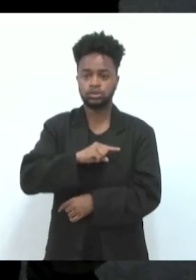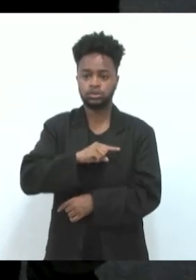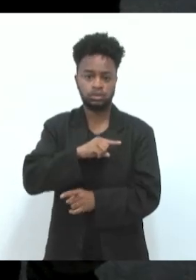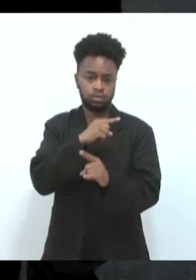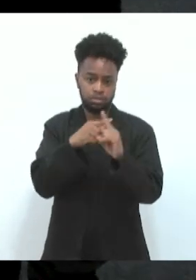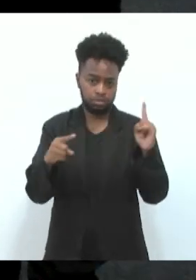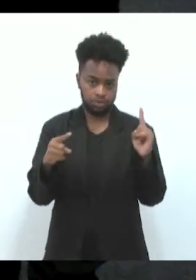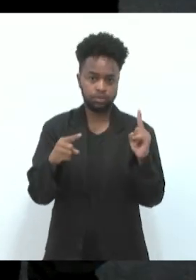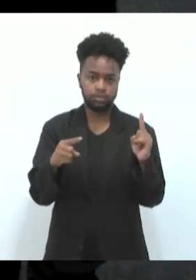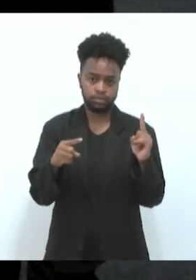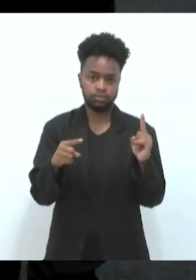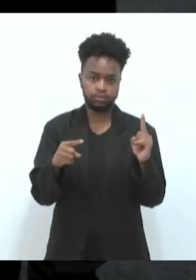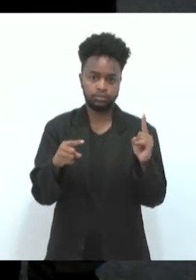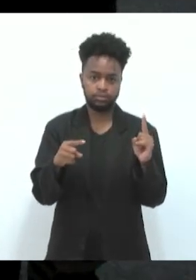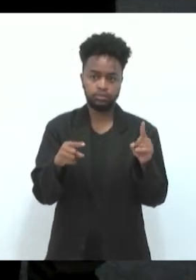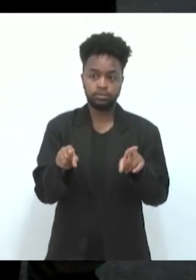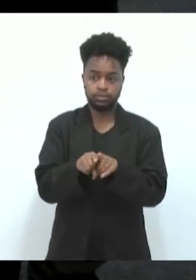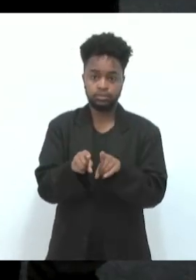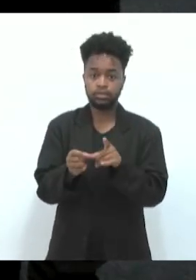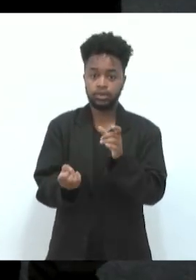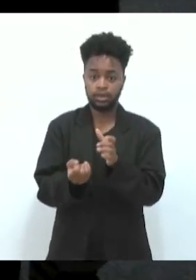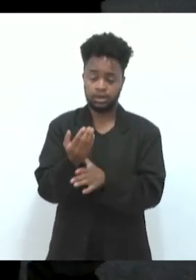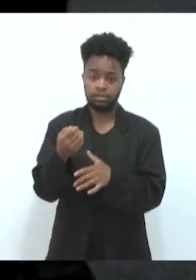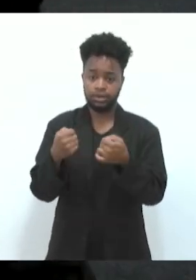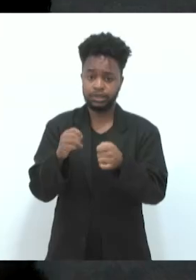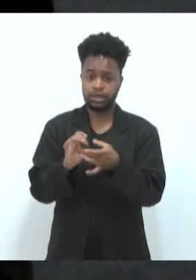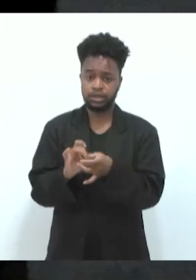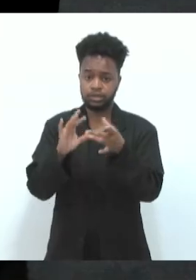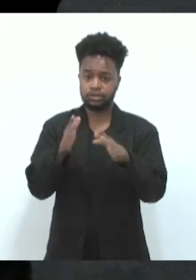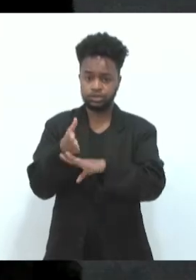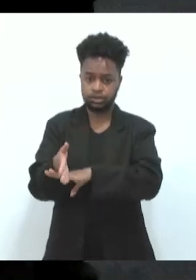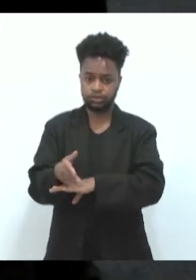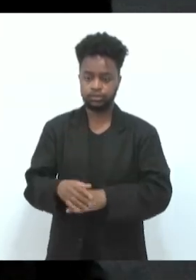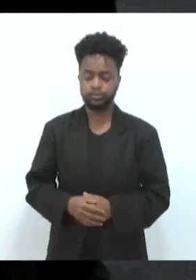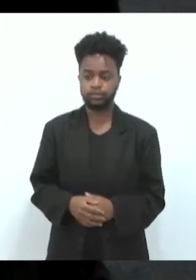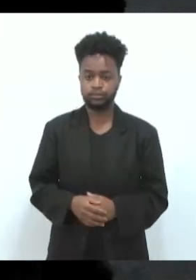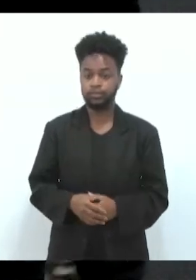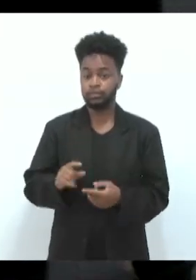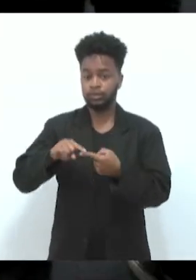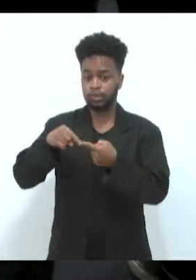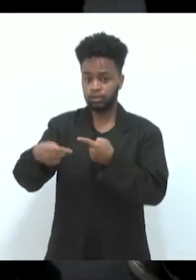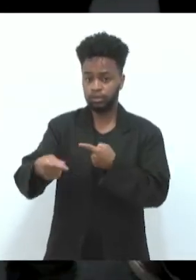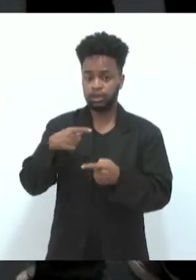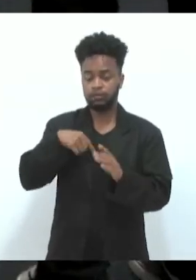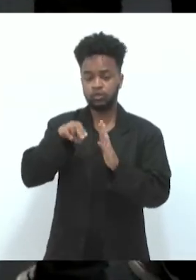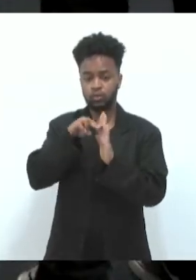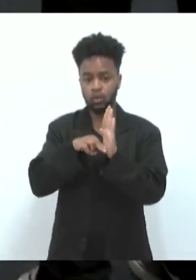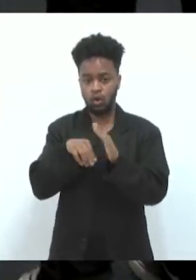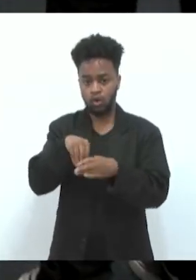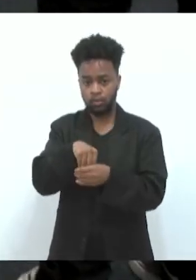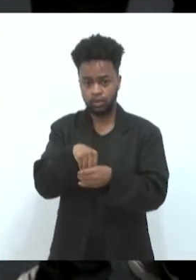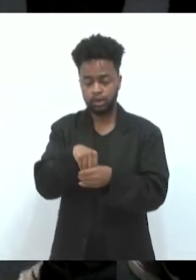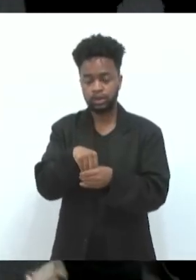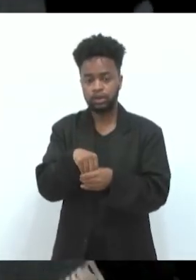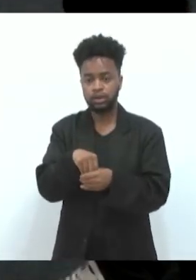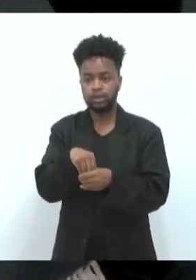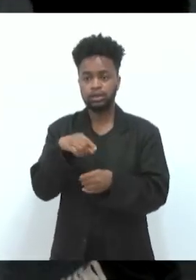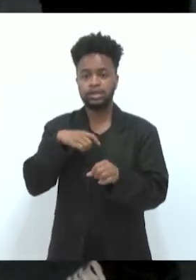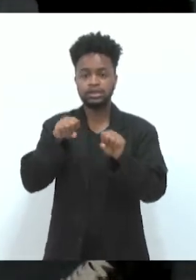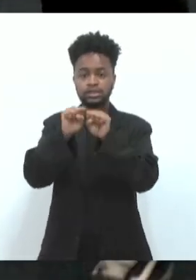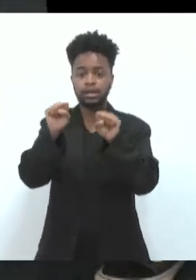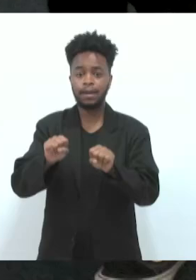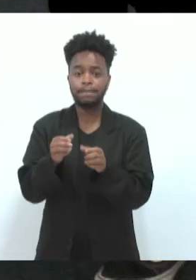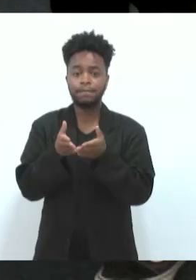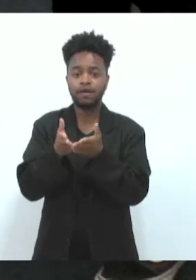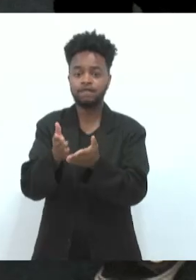vetamos isso, estabelecemos que tem que entrar. Mas o que acontece? Depois, por norma interna, o sistema de barcas disse que